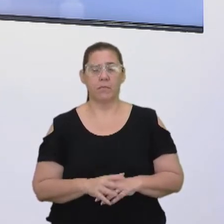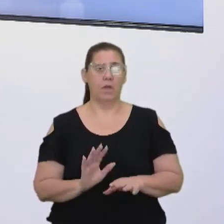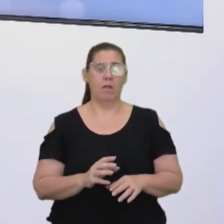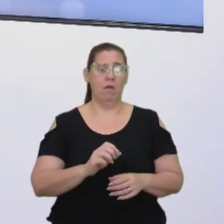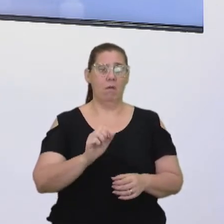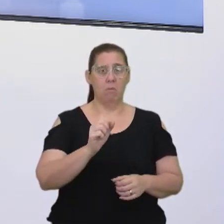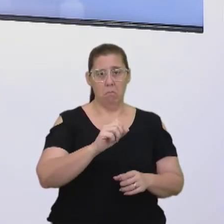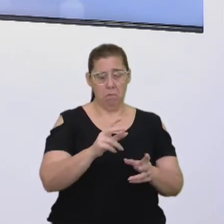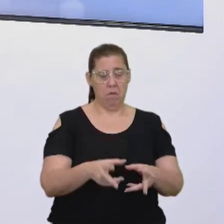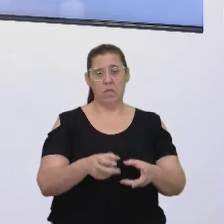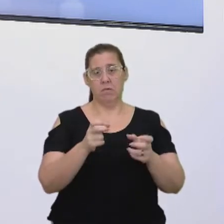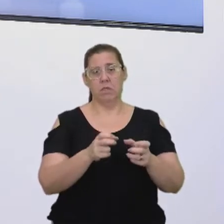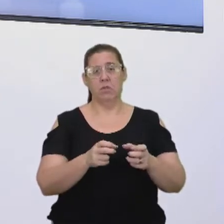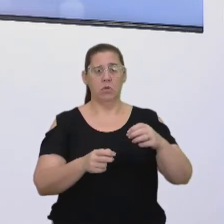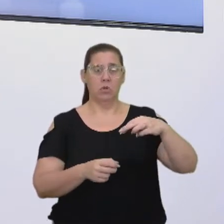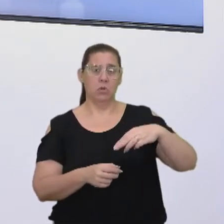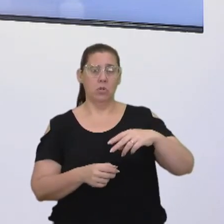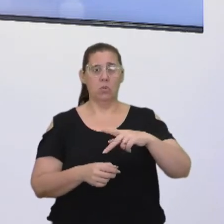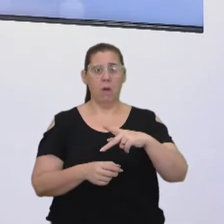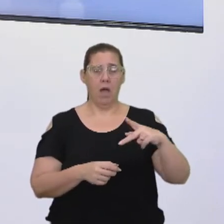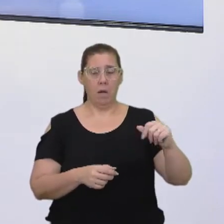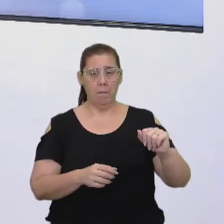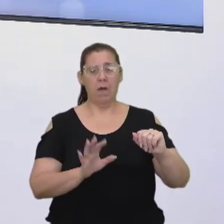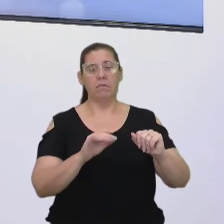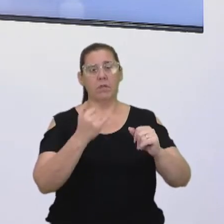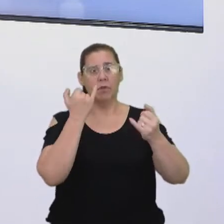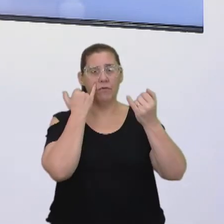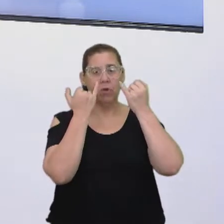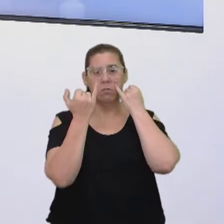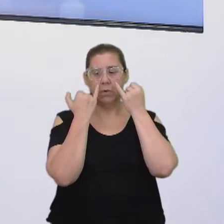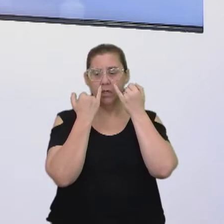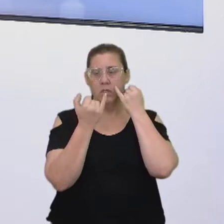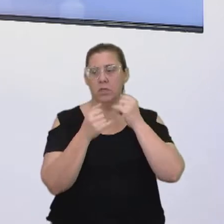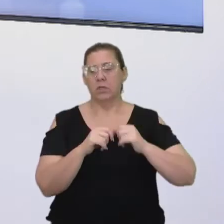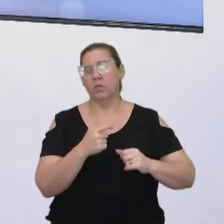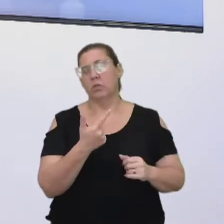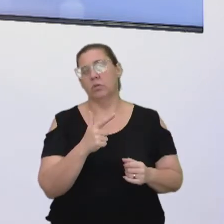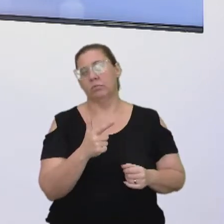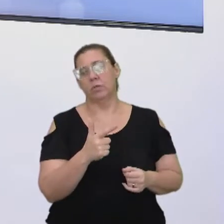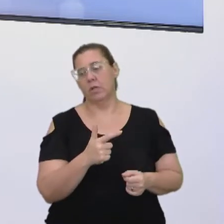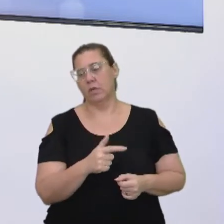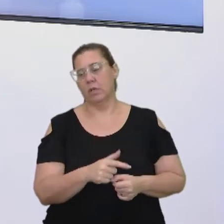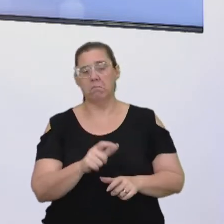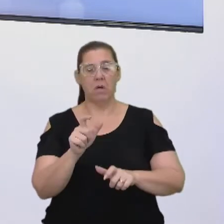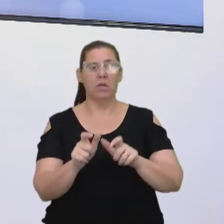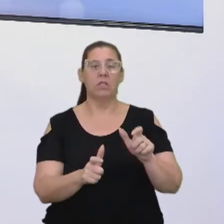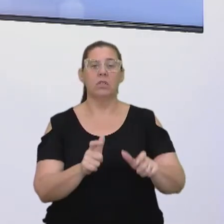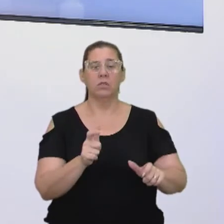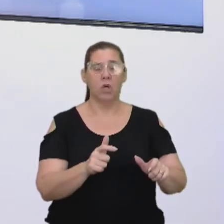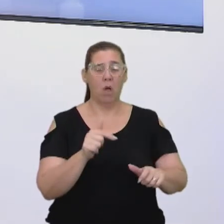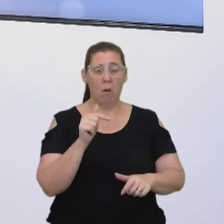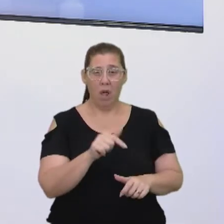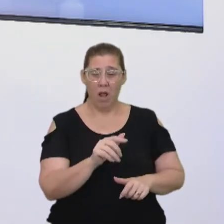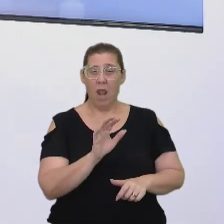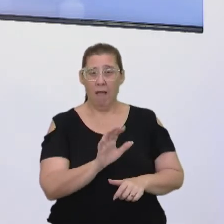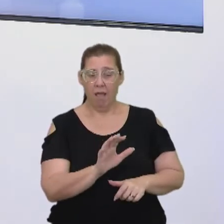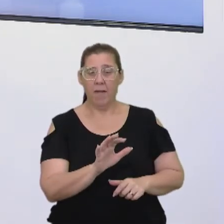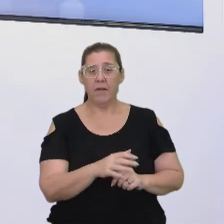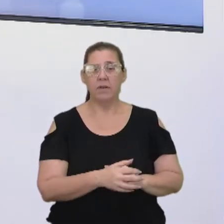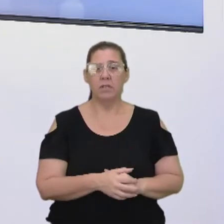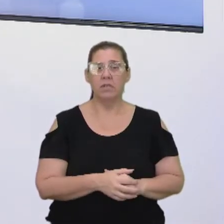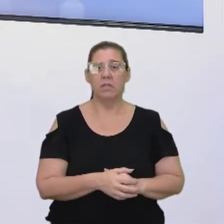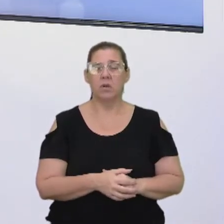da fome, não quer dizer que, além desse dado, a gente ainda não tenha ainda mais pessoas que estão ali, vamos